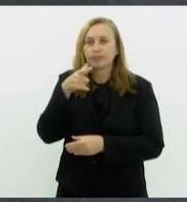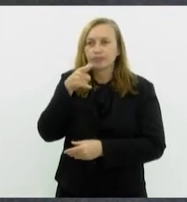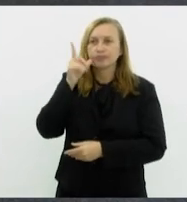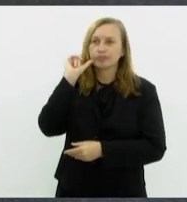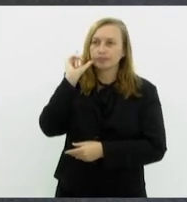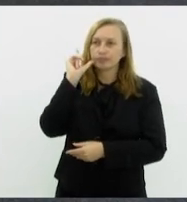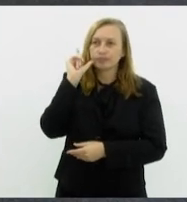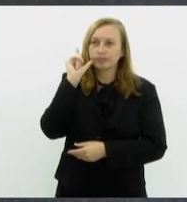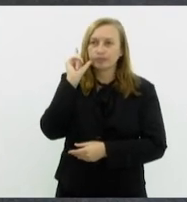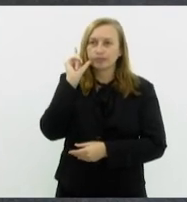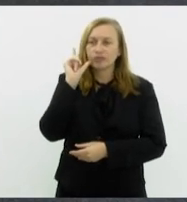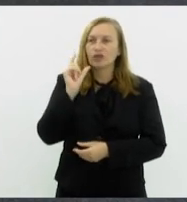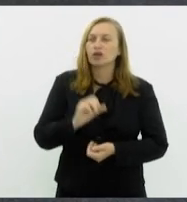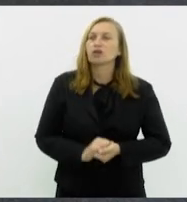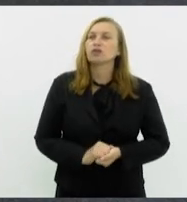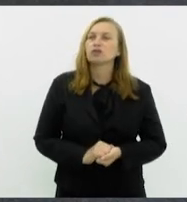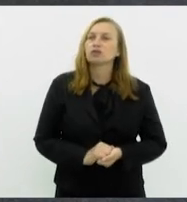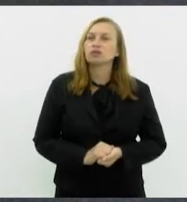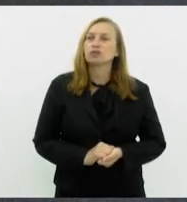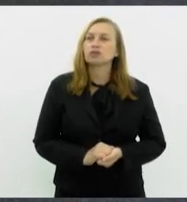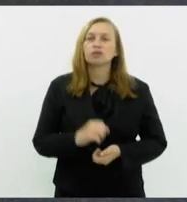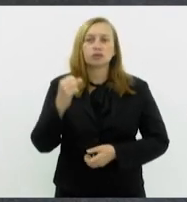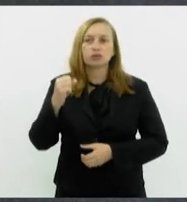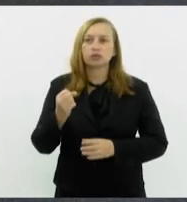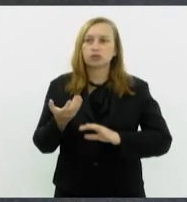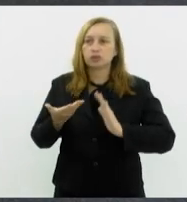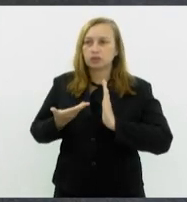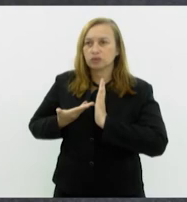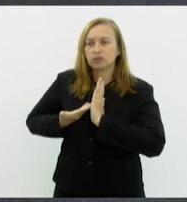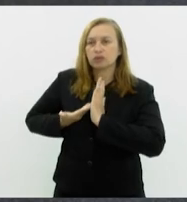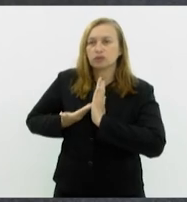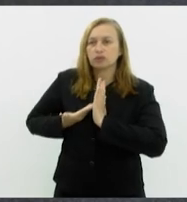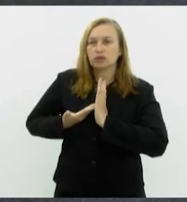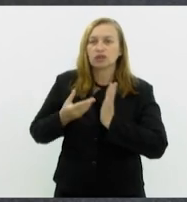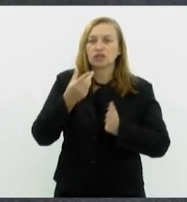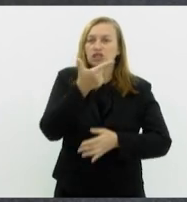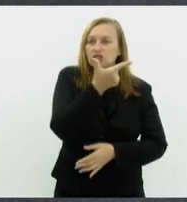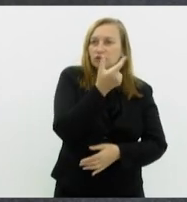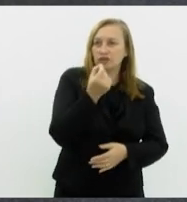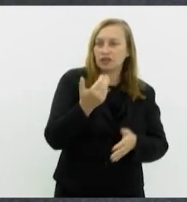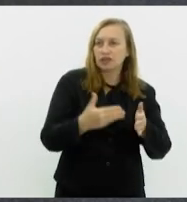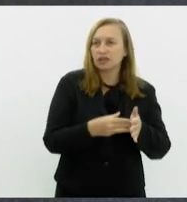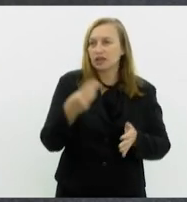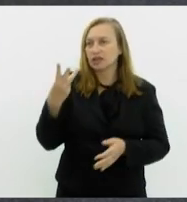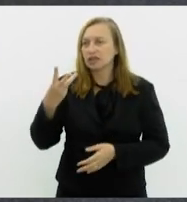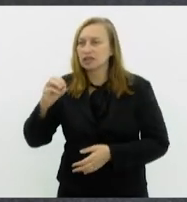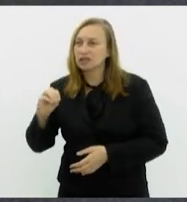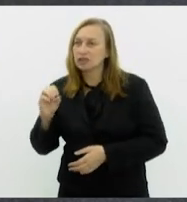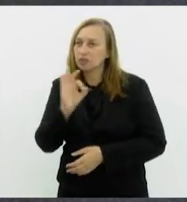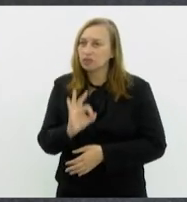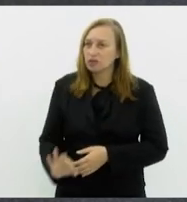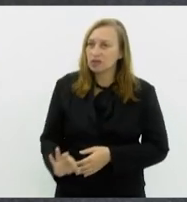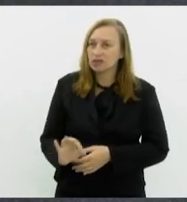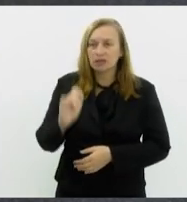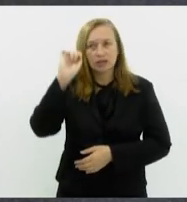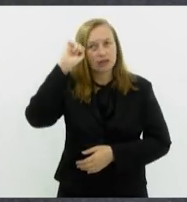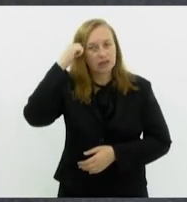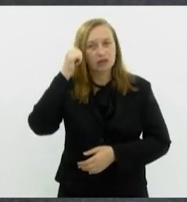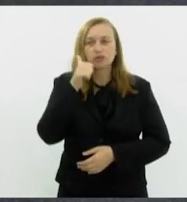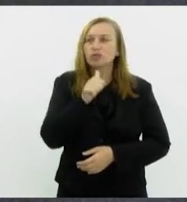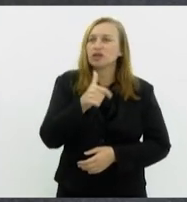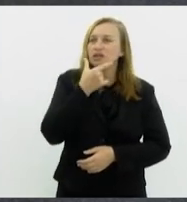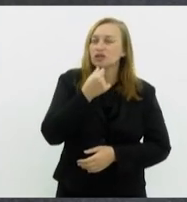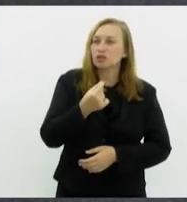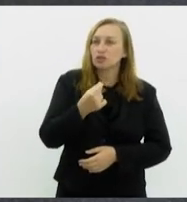no Senado Federal, que inclusive amplia de 20% para 30% a participação de negros e negras